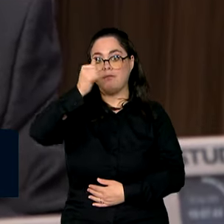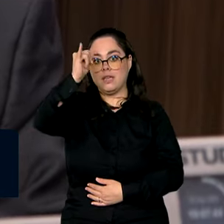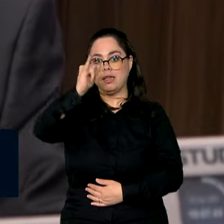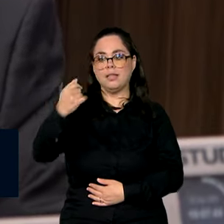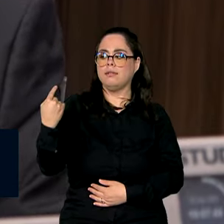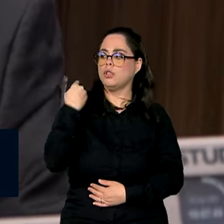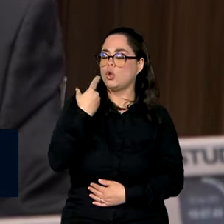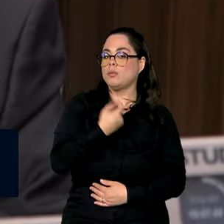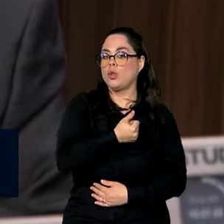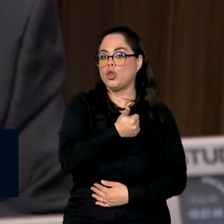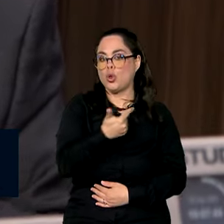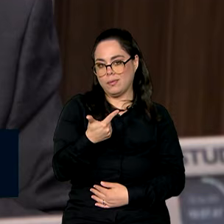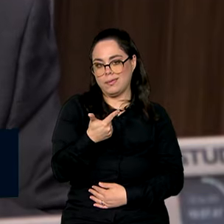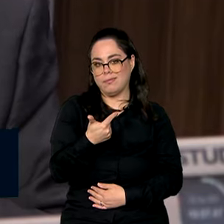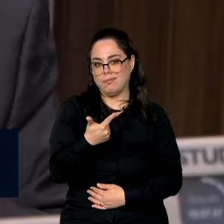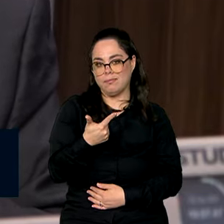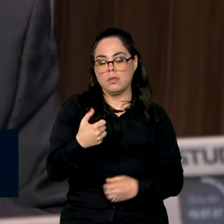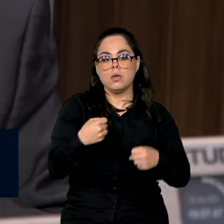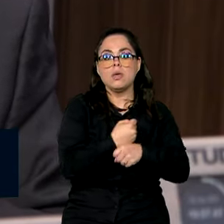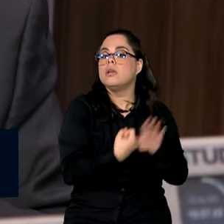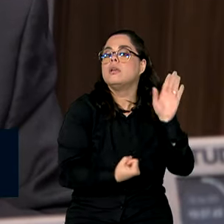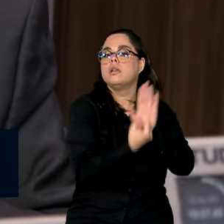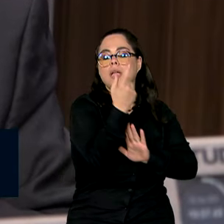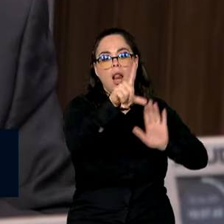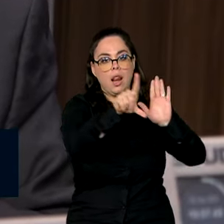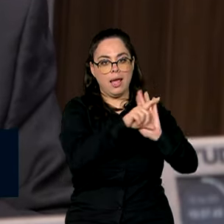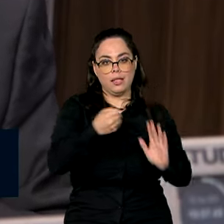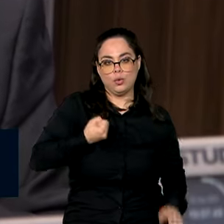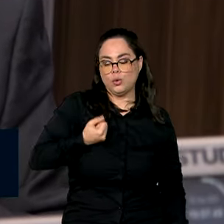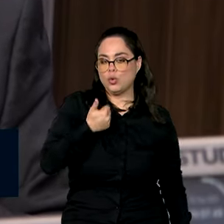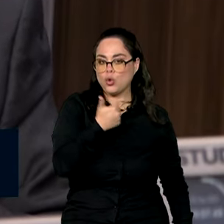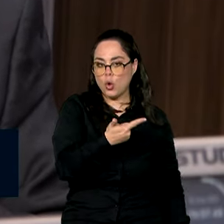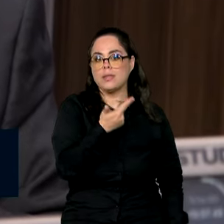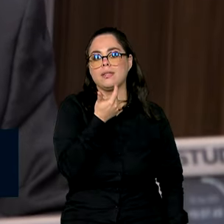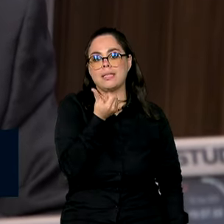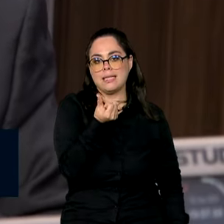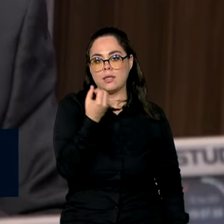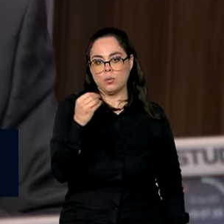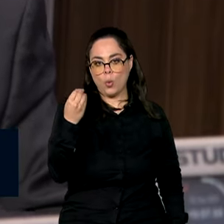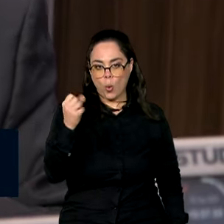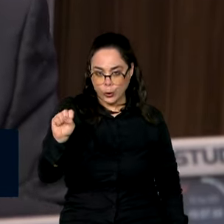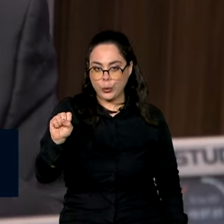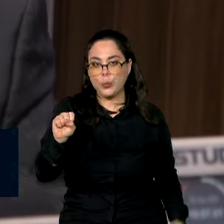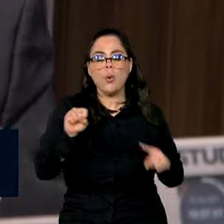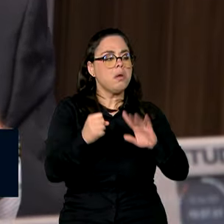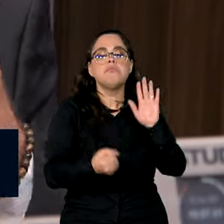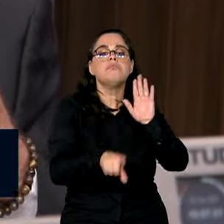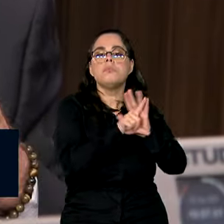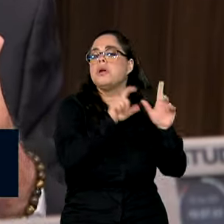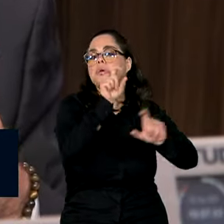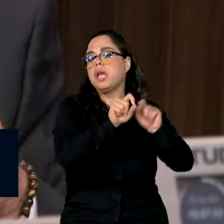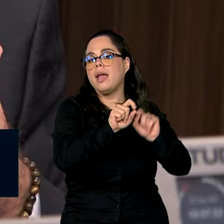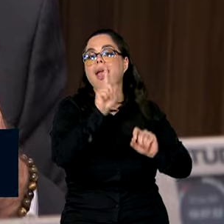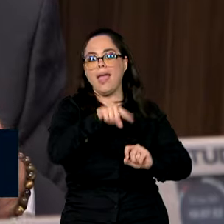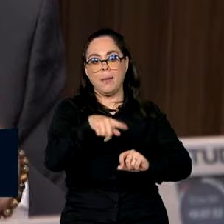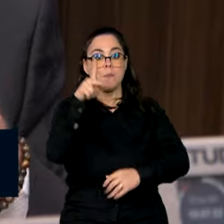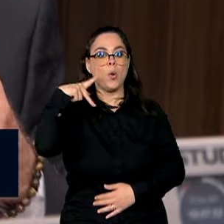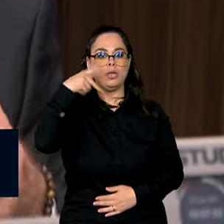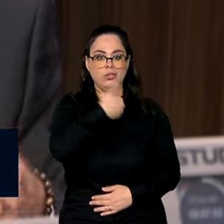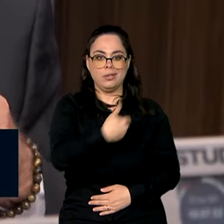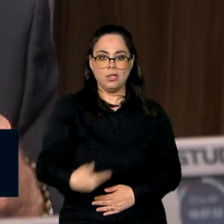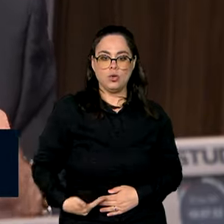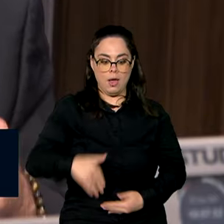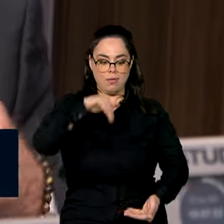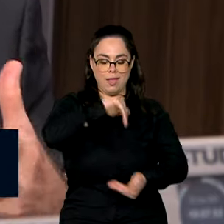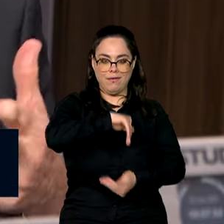de 2012 quando foi instituída a Lei 12 12.608 que institui a política nacional de prevenção e defesa